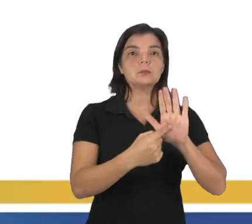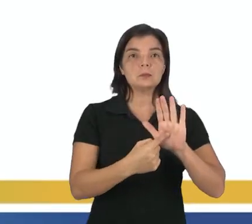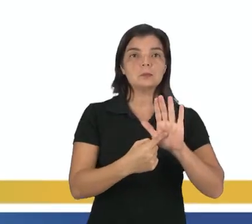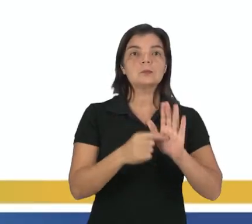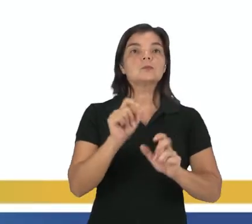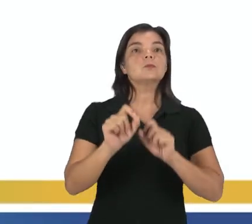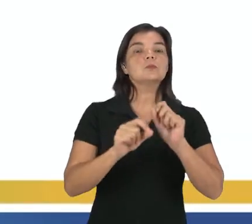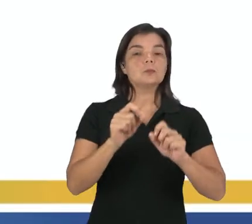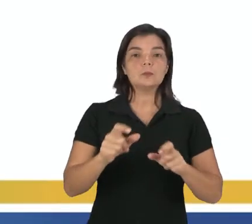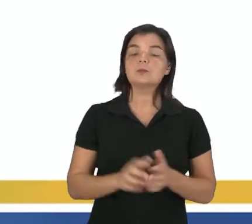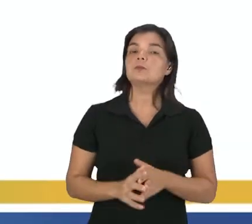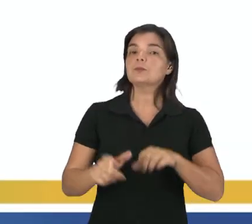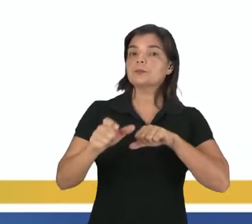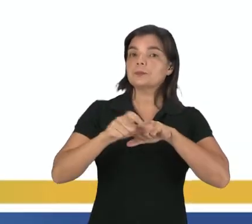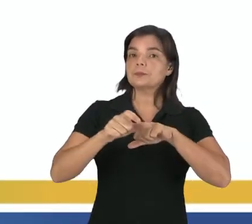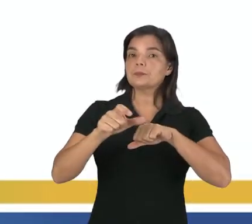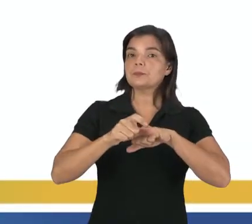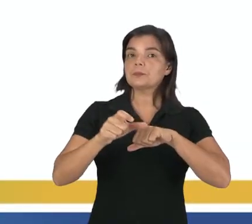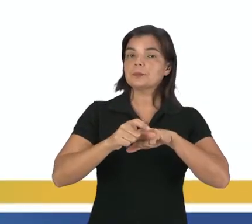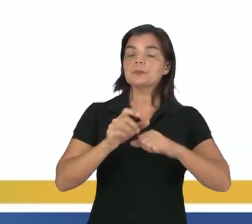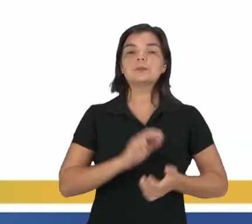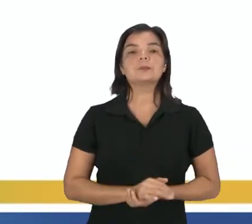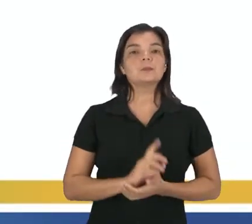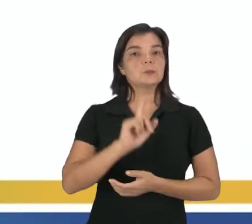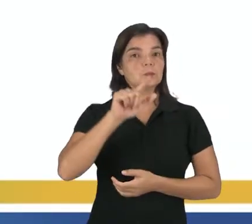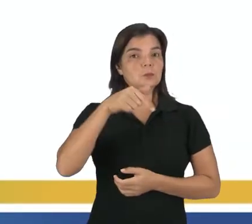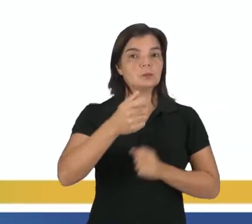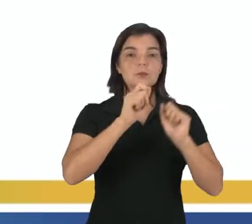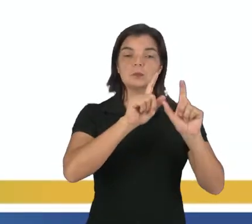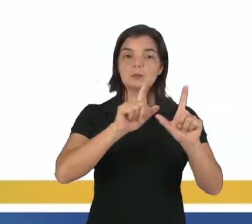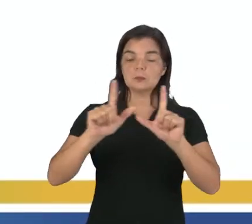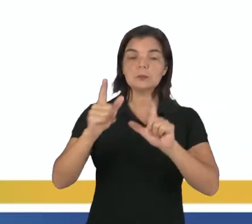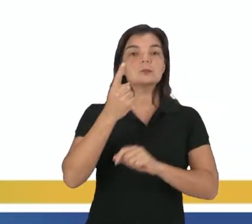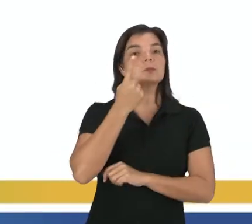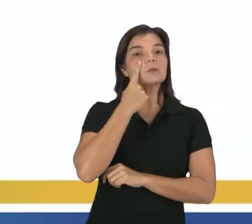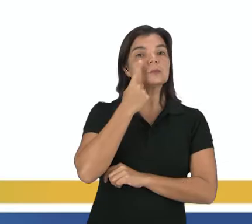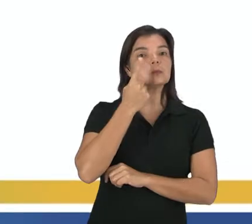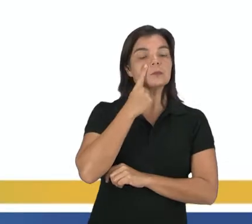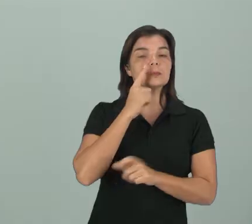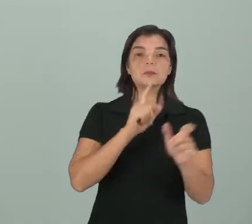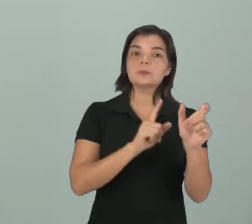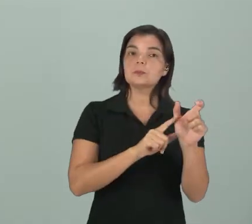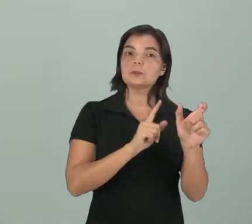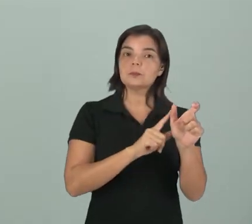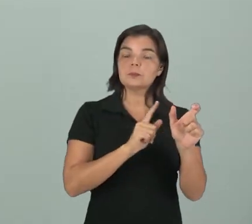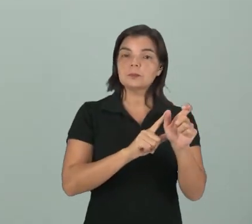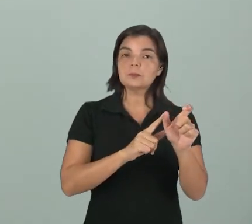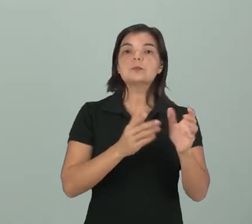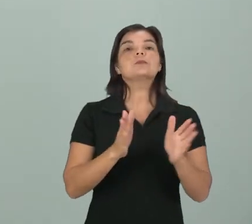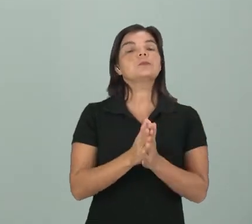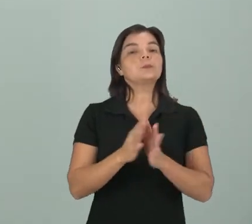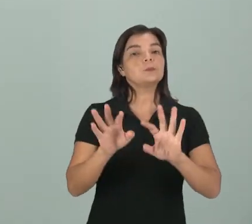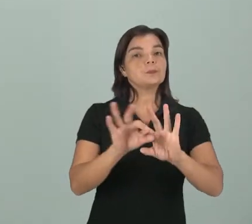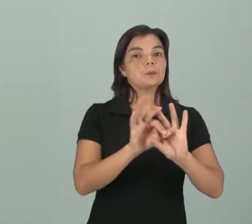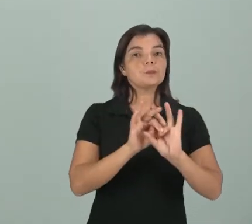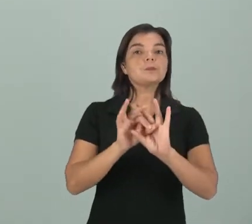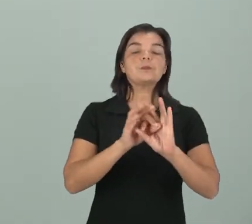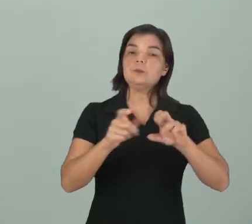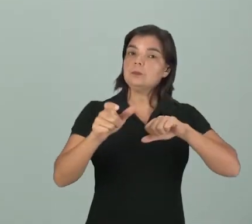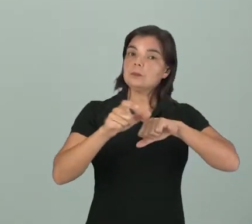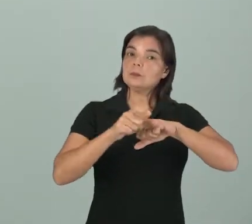destacadas são substantivos. No próximo slide, nós vamos ver as palavras relacionadas a